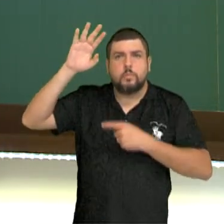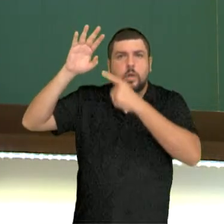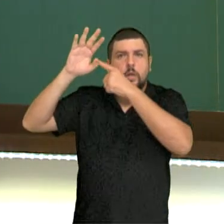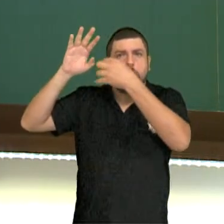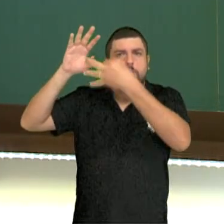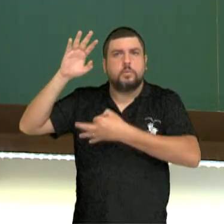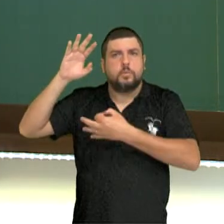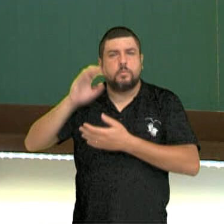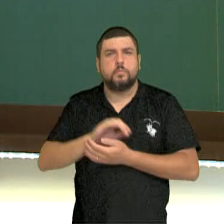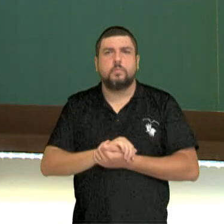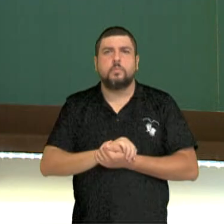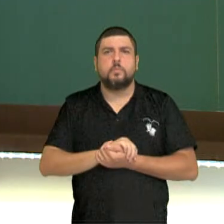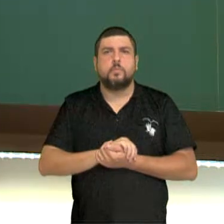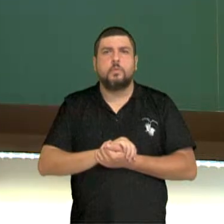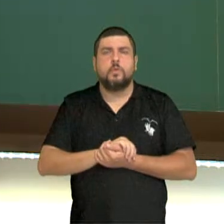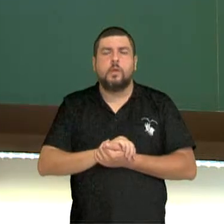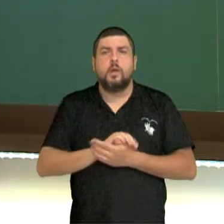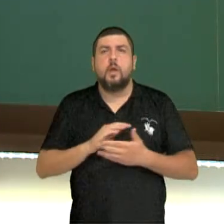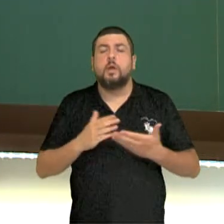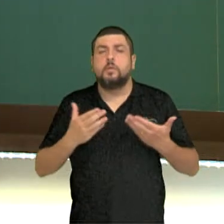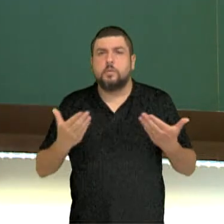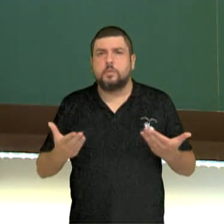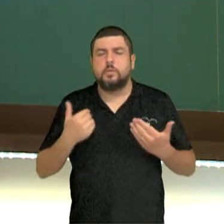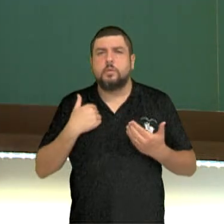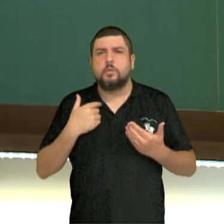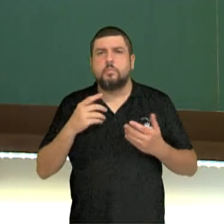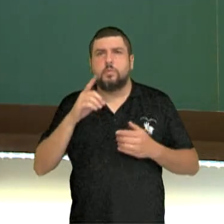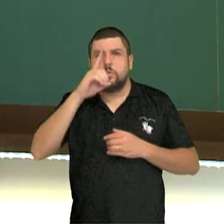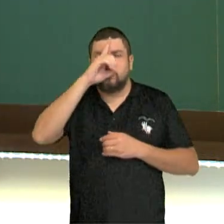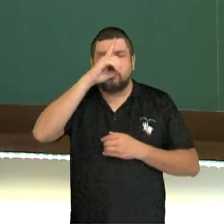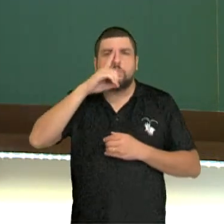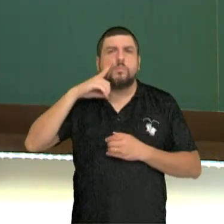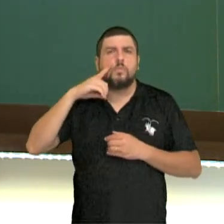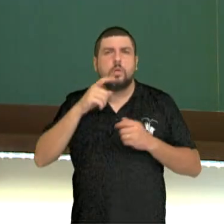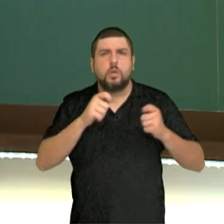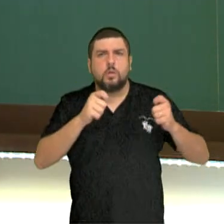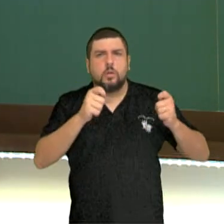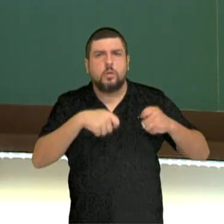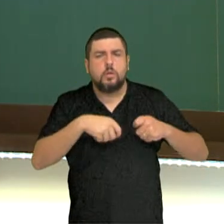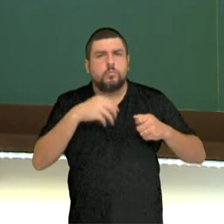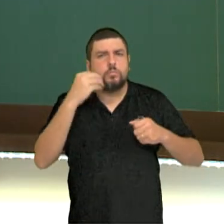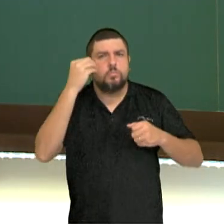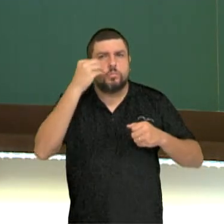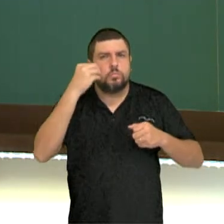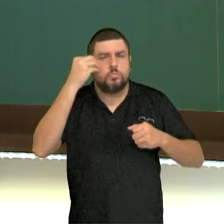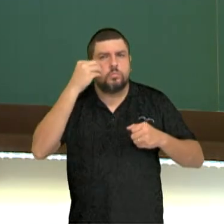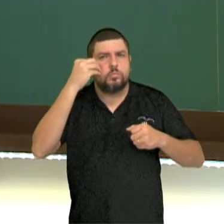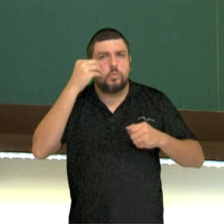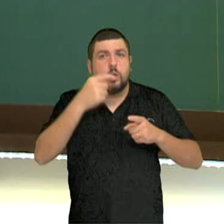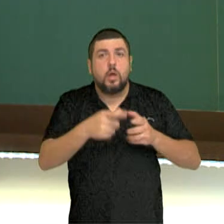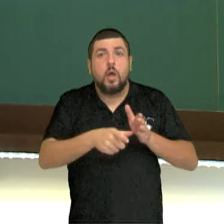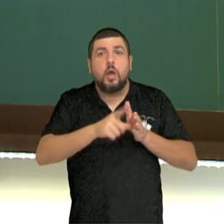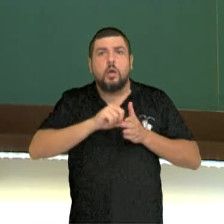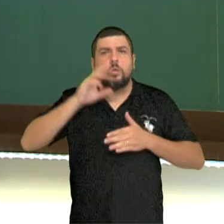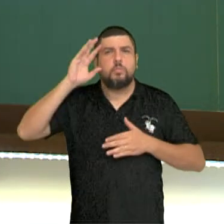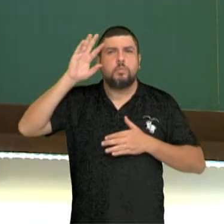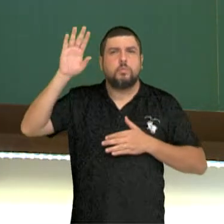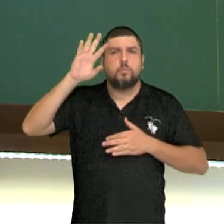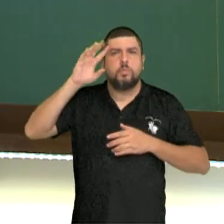certas regras, né, ele, de fato, conseguia comprovar as hipóteses, né, pré-determinadas.